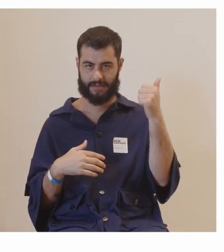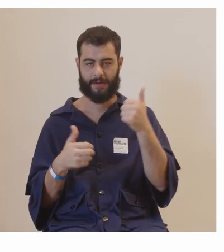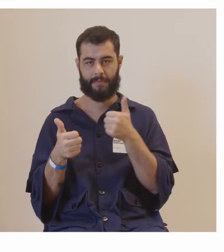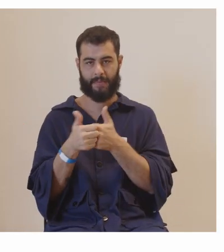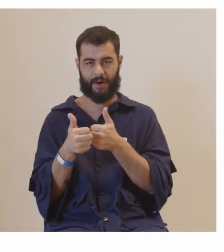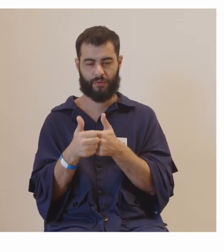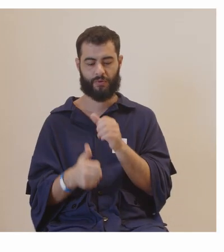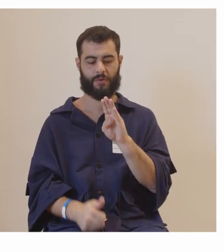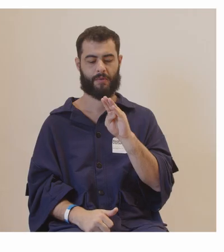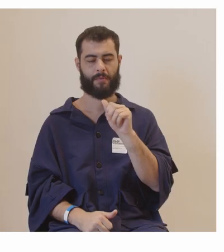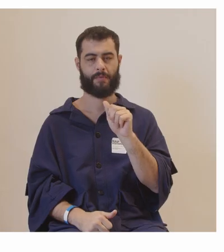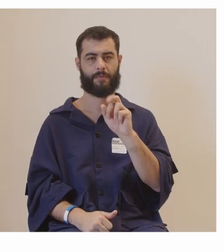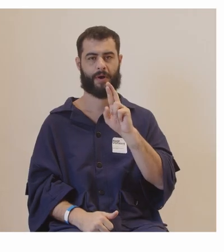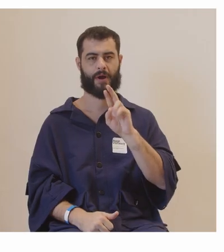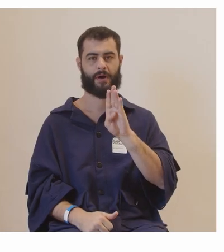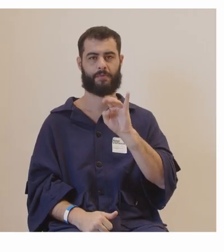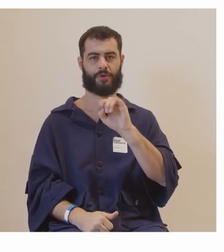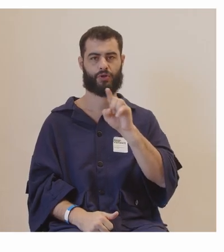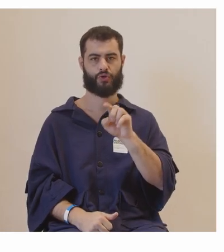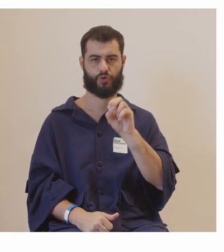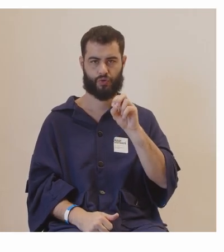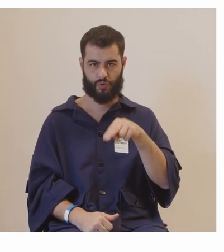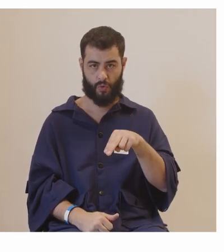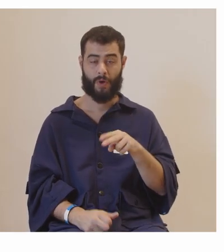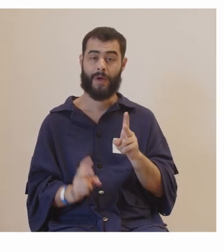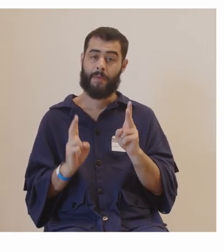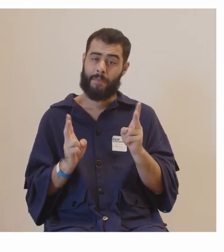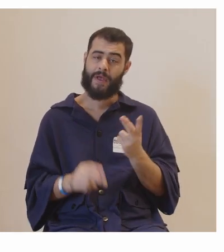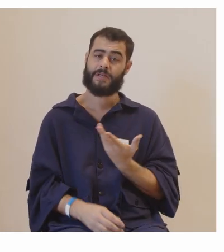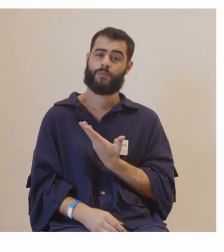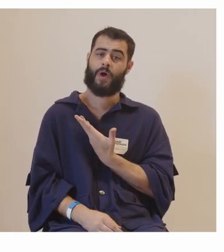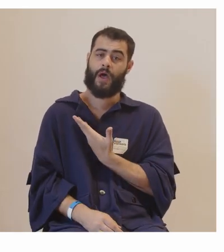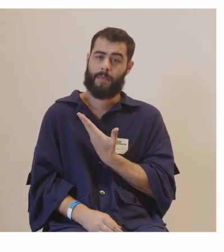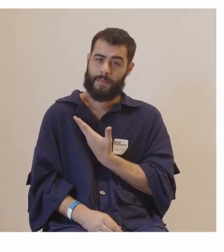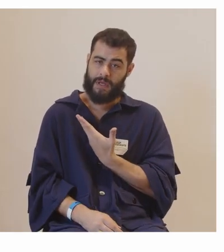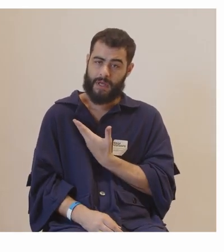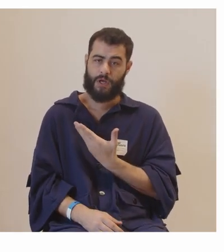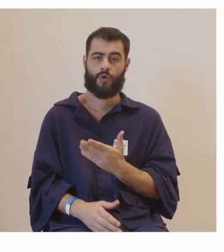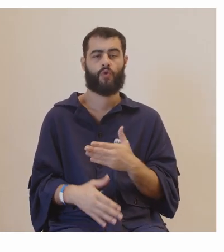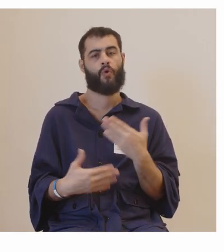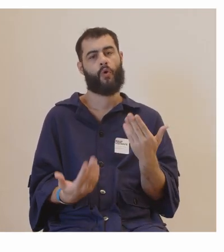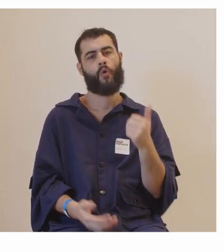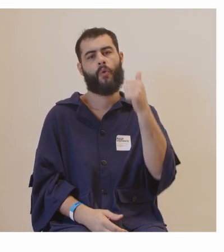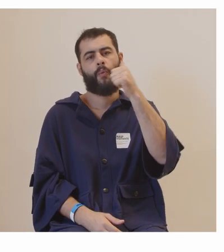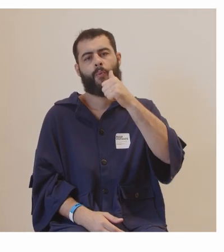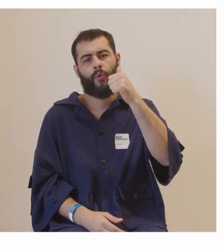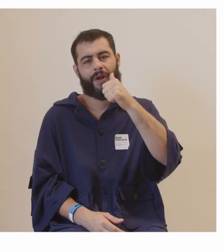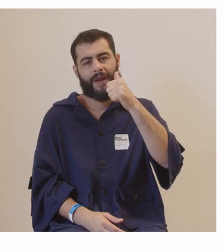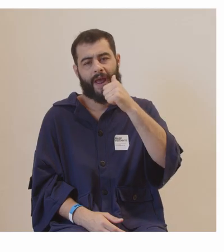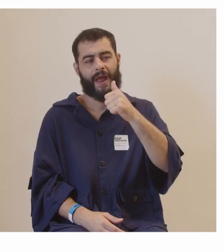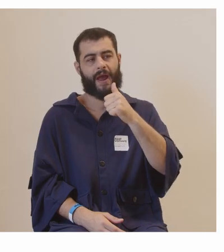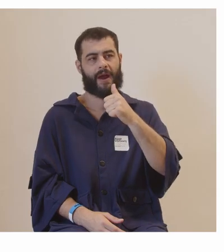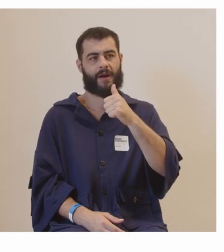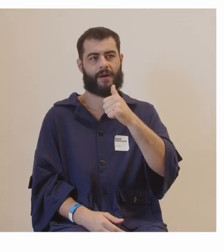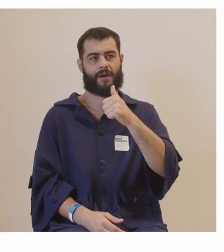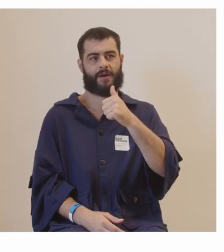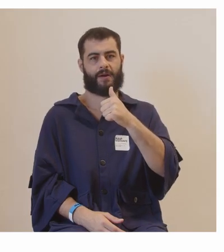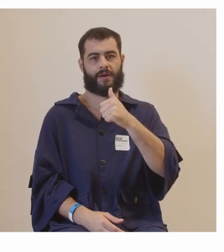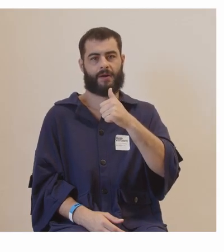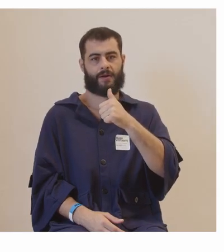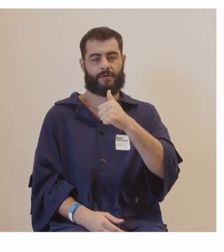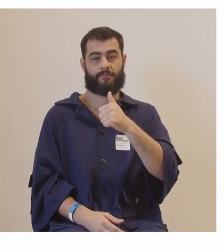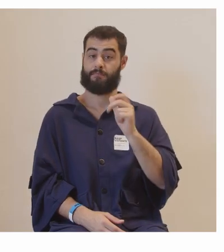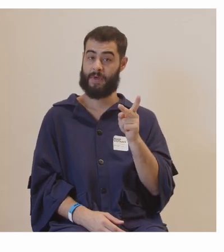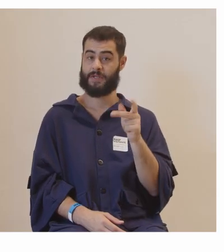Barbizon, enfim, usando inclusive seus amigos, né, e a sua própria primeira mulher como modelo. Então,